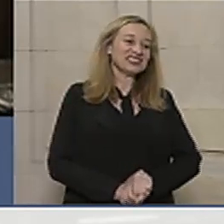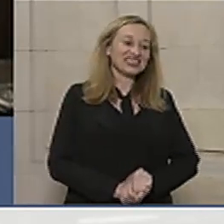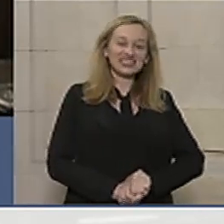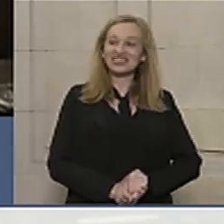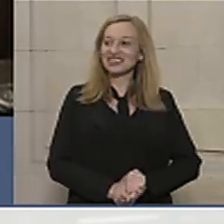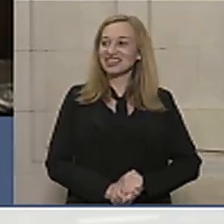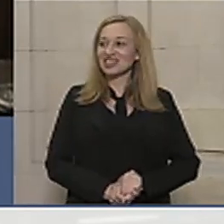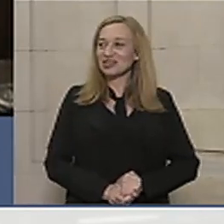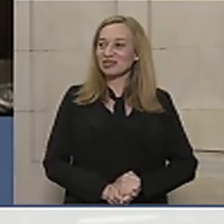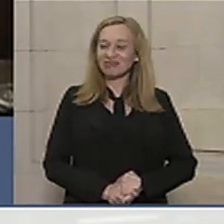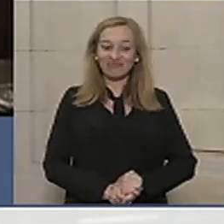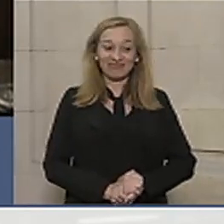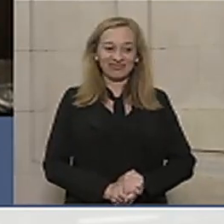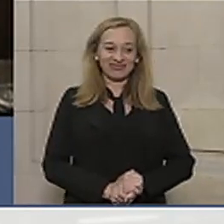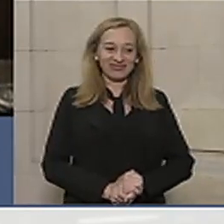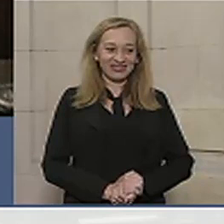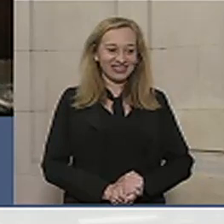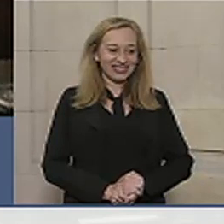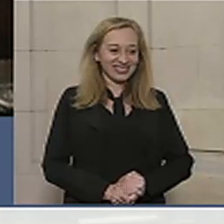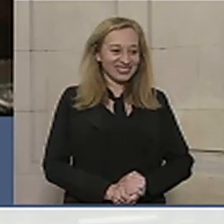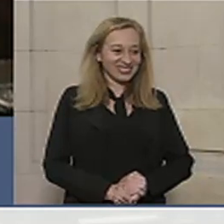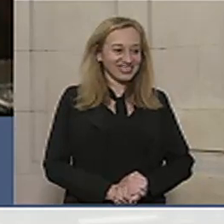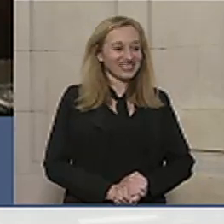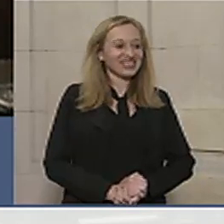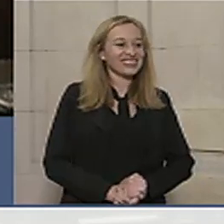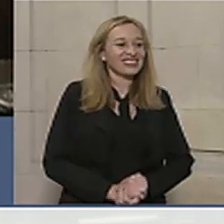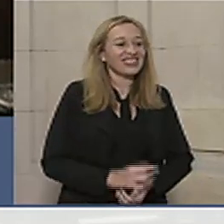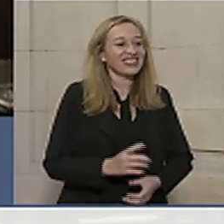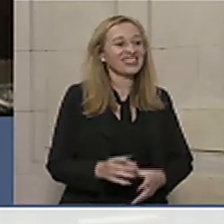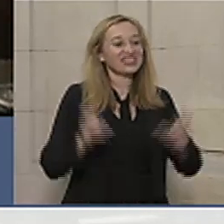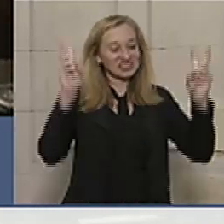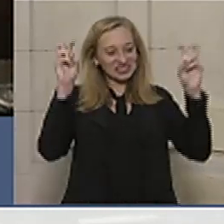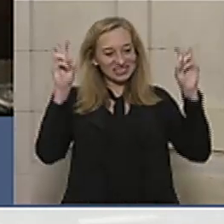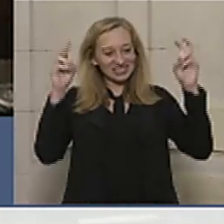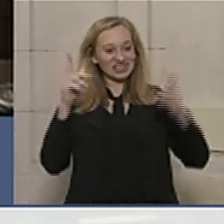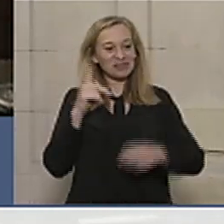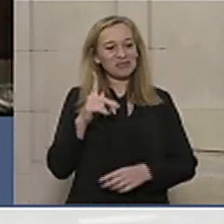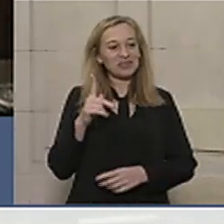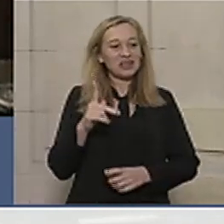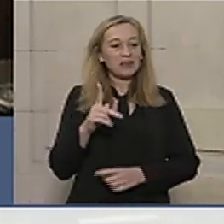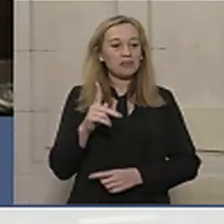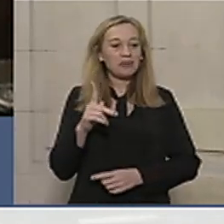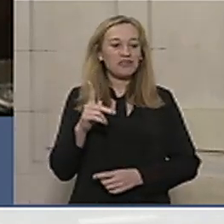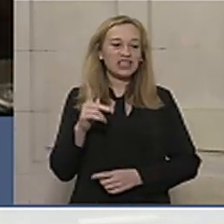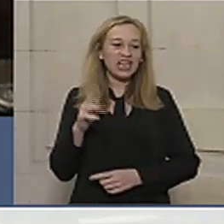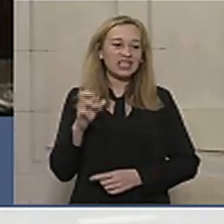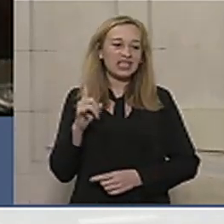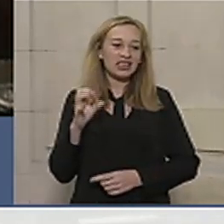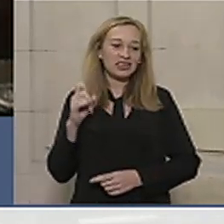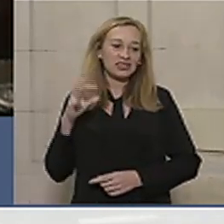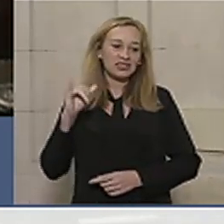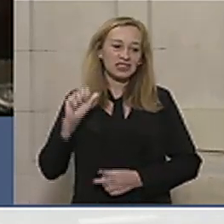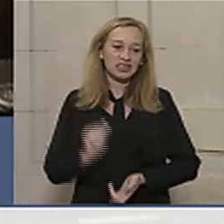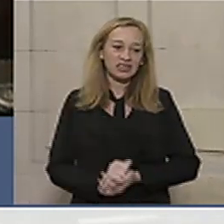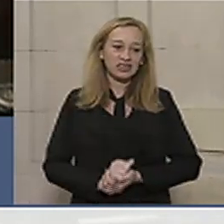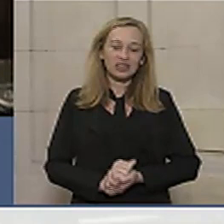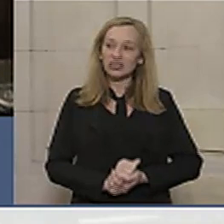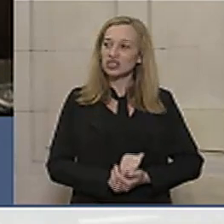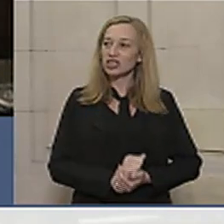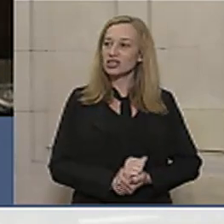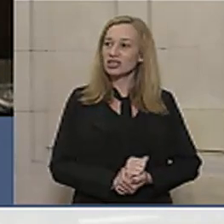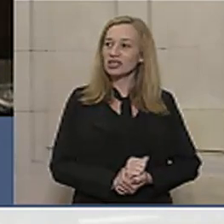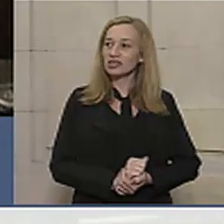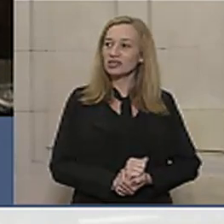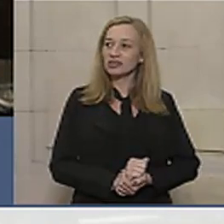Bom, me abstendo um pouquinho sobre o tema da Previdência, que é de suma importância para o país, deputado Max Lemos.